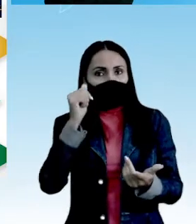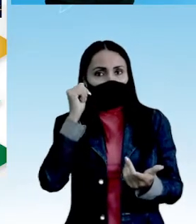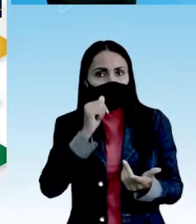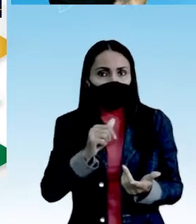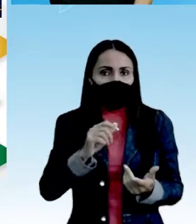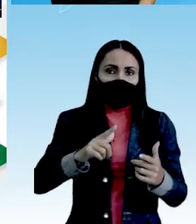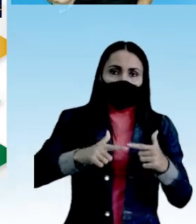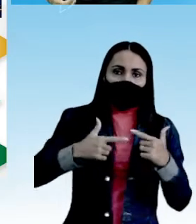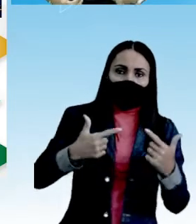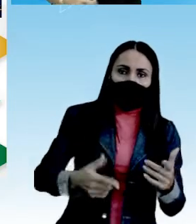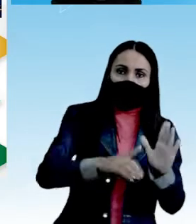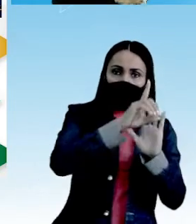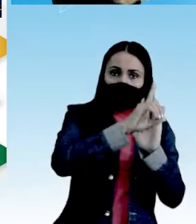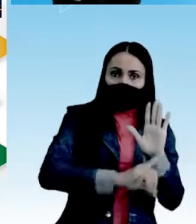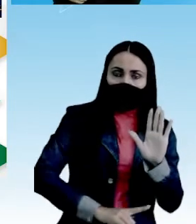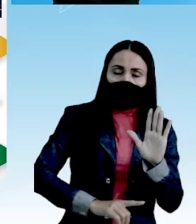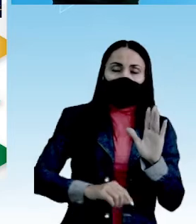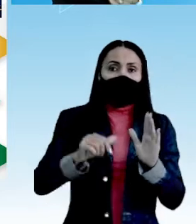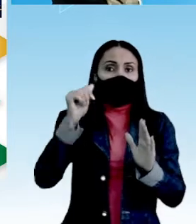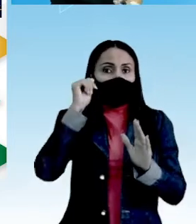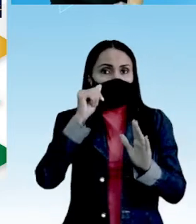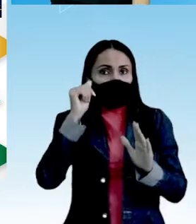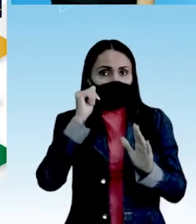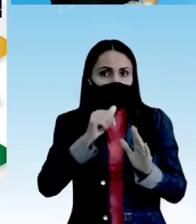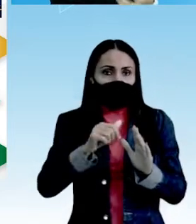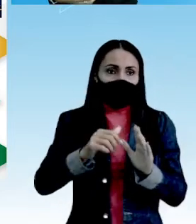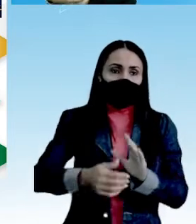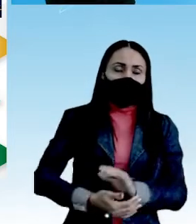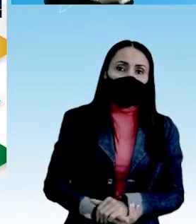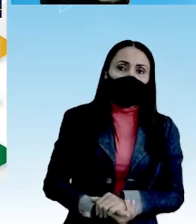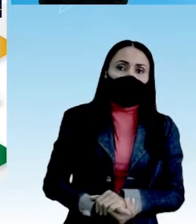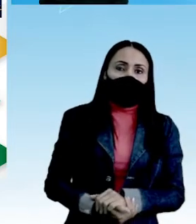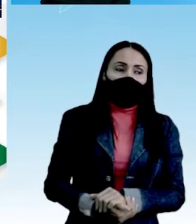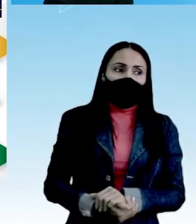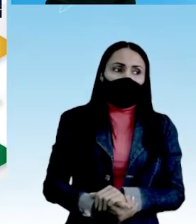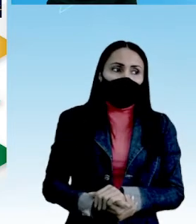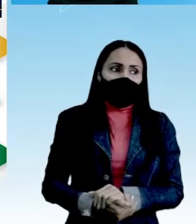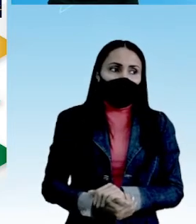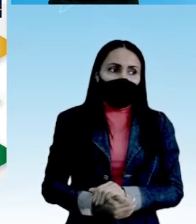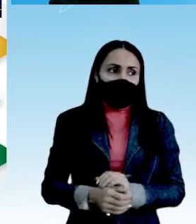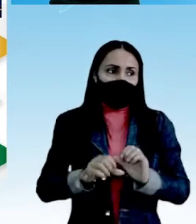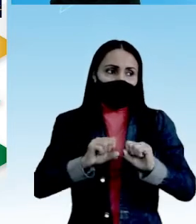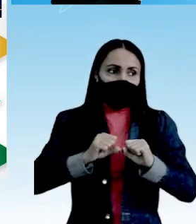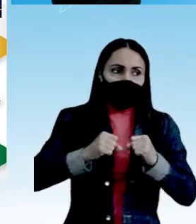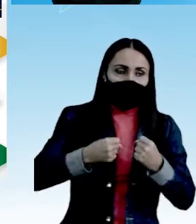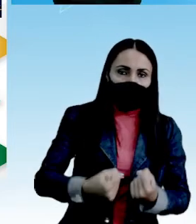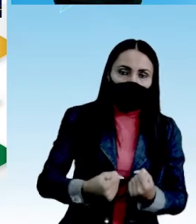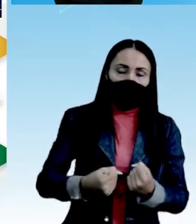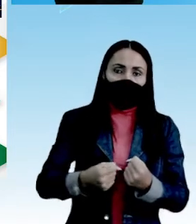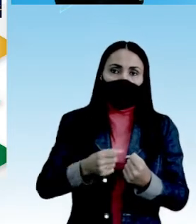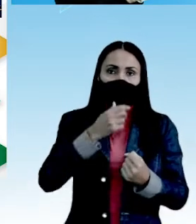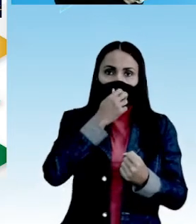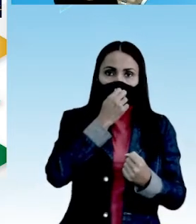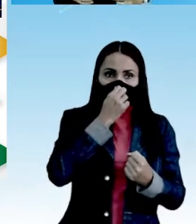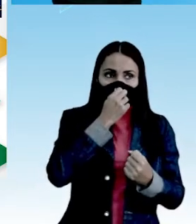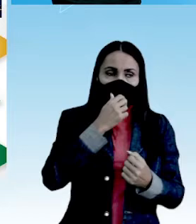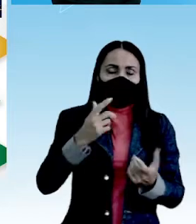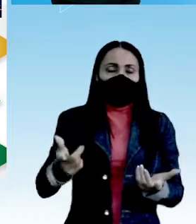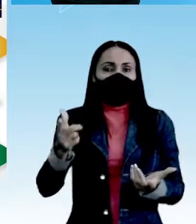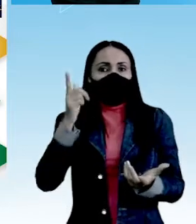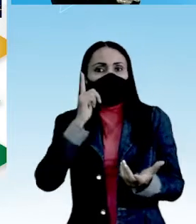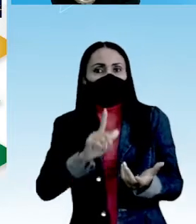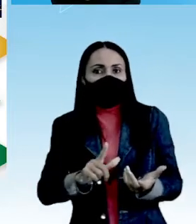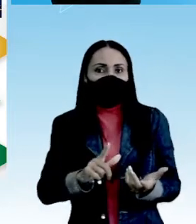luta pelo direito das mulheres, então ela se põe muito nesse lugar, né? De conquista,